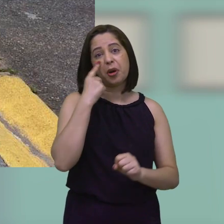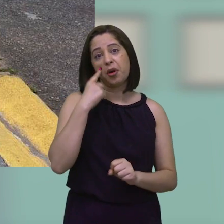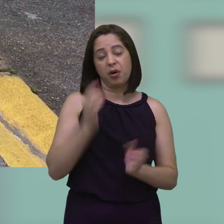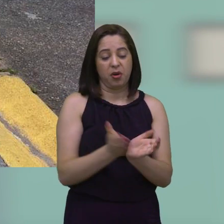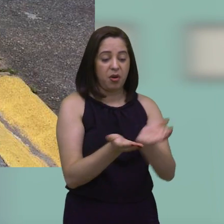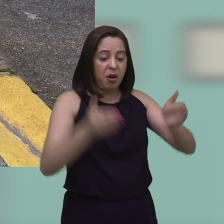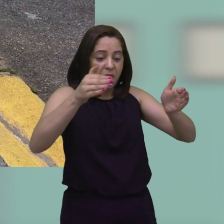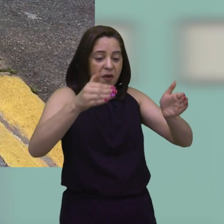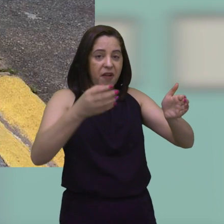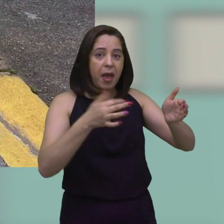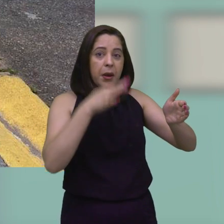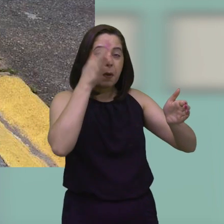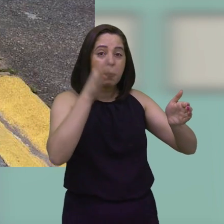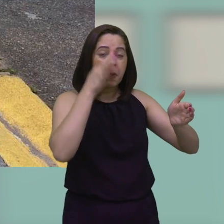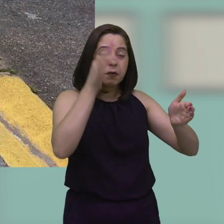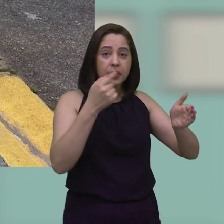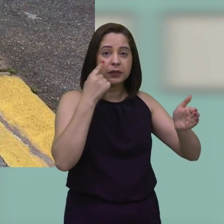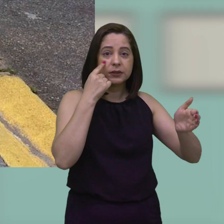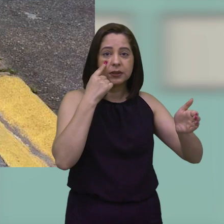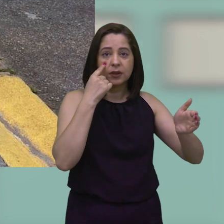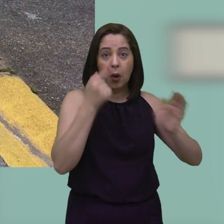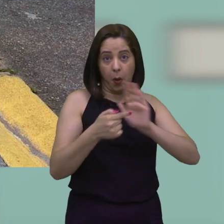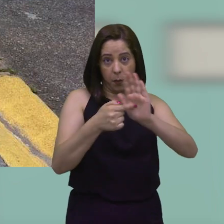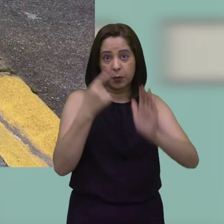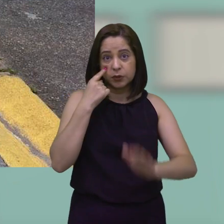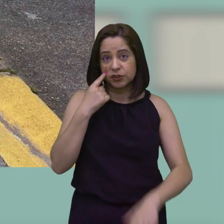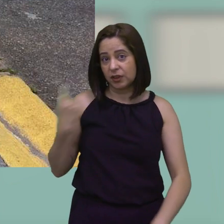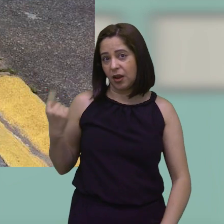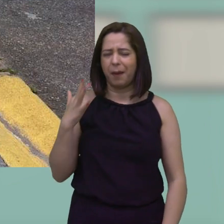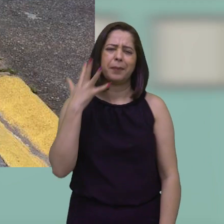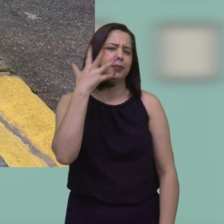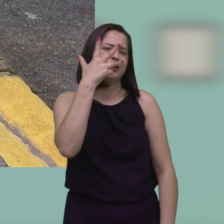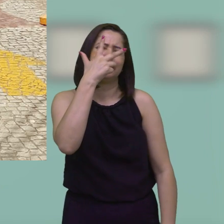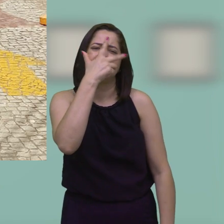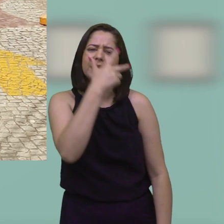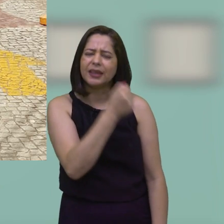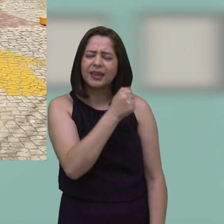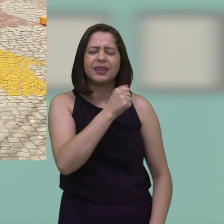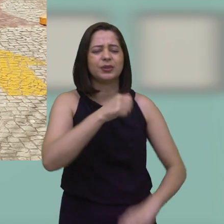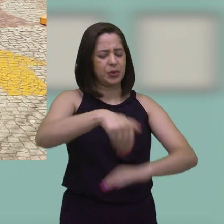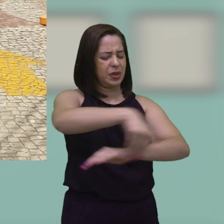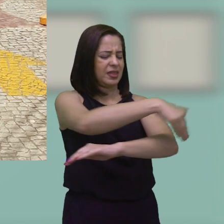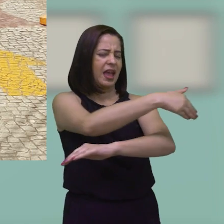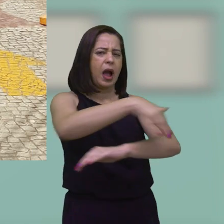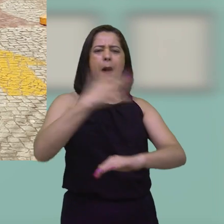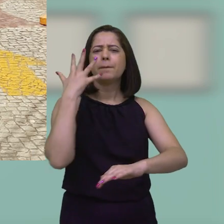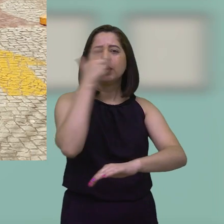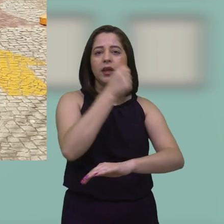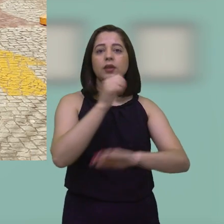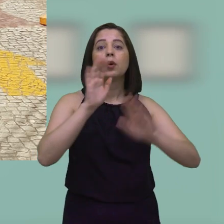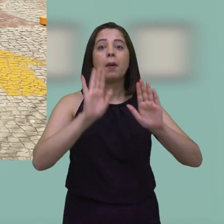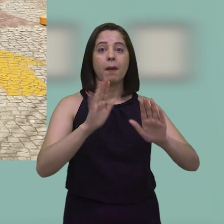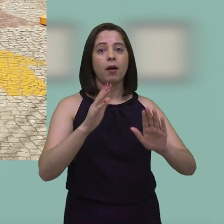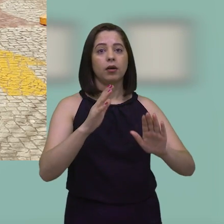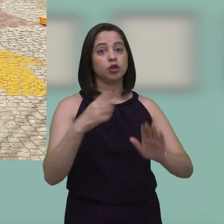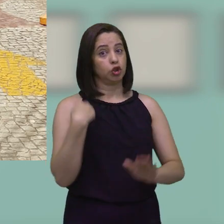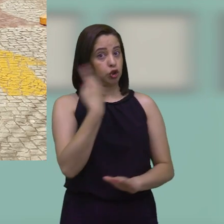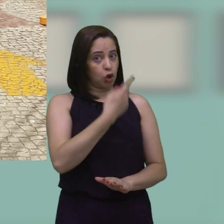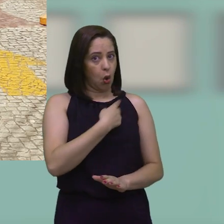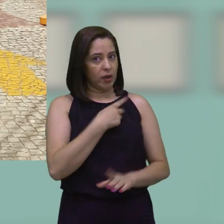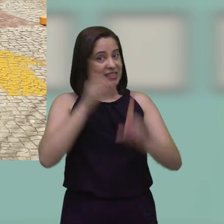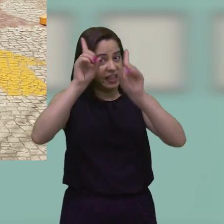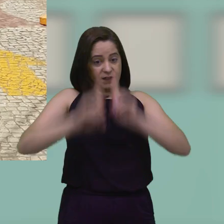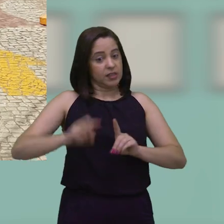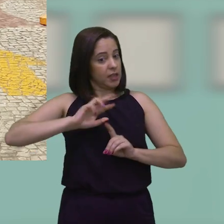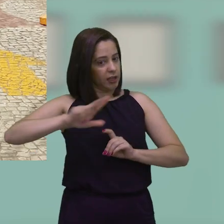ser um vaso de flor. Eu coloquei aquele vaso de flor bonito, às vezes na calçada, né? Pode parecer lindo. Para a gente